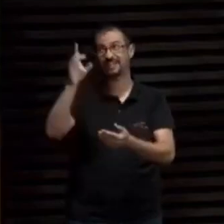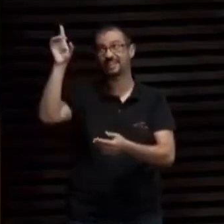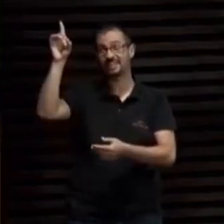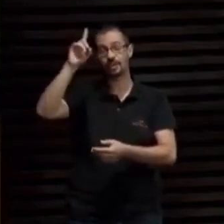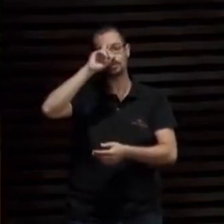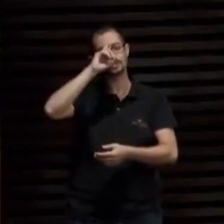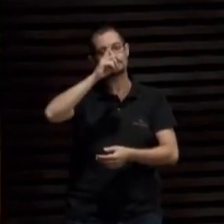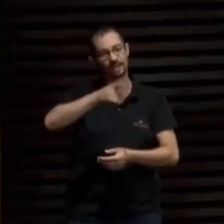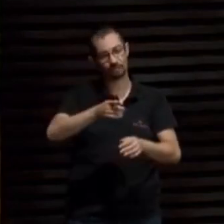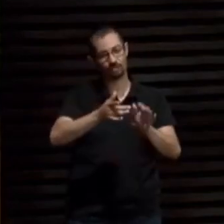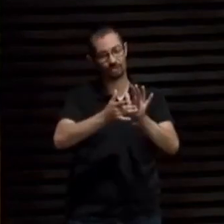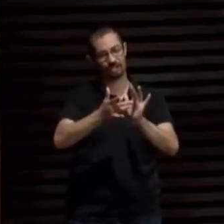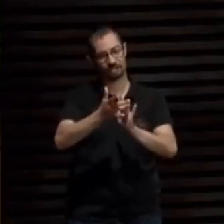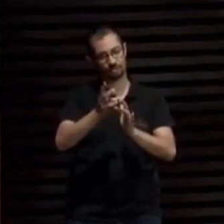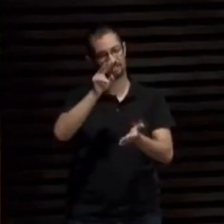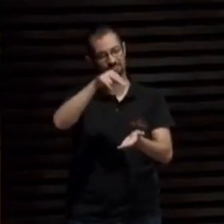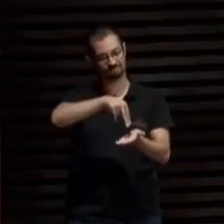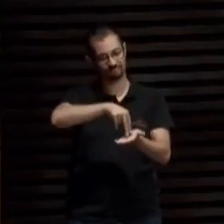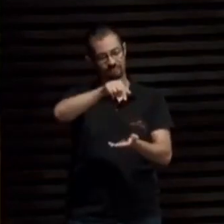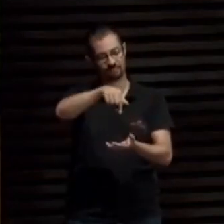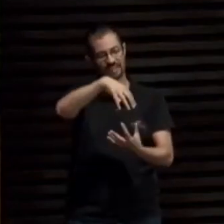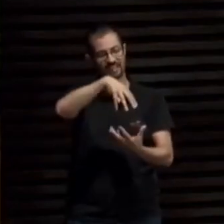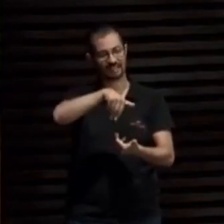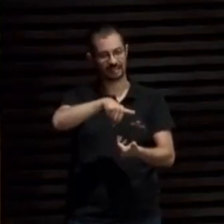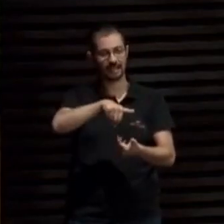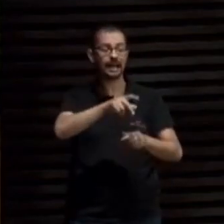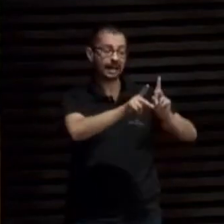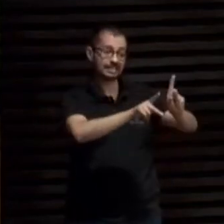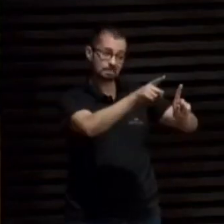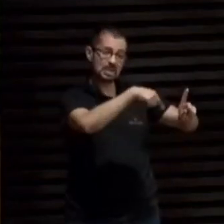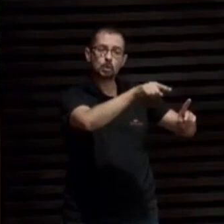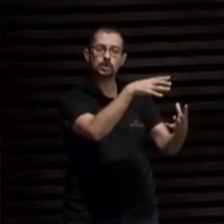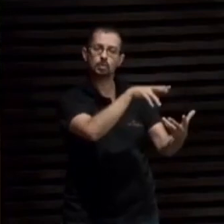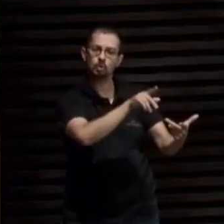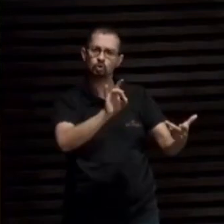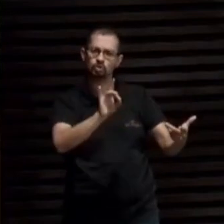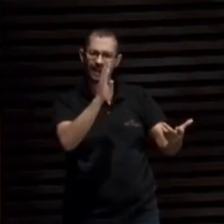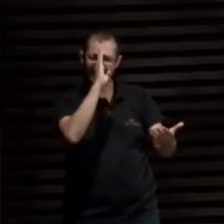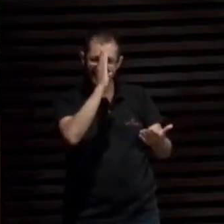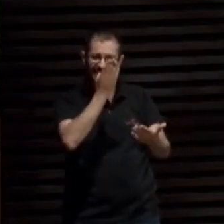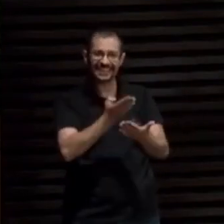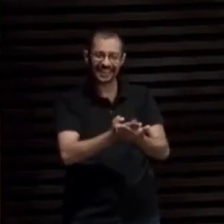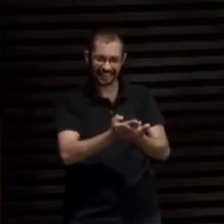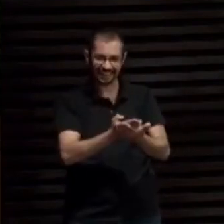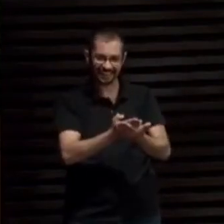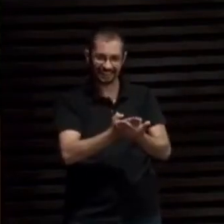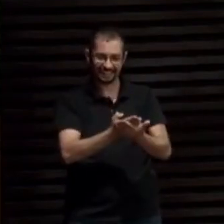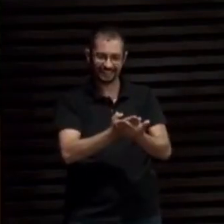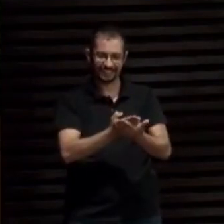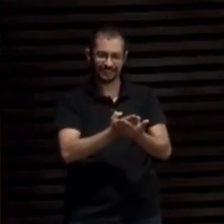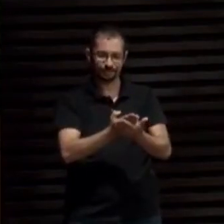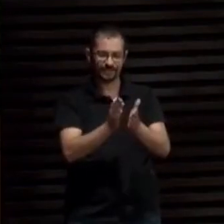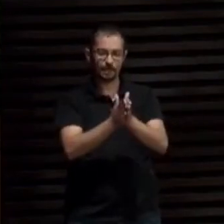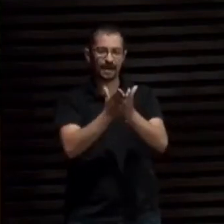O mundo só vai crer na mensagem da igreja quando houver afinação no